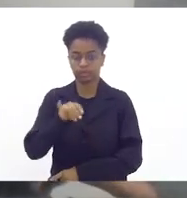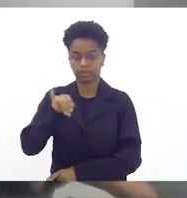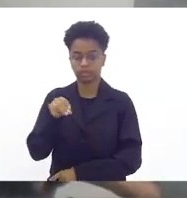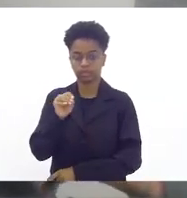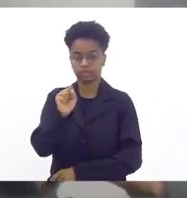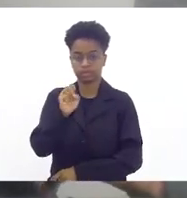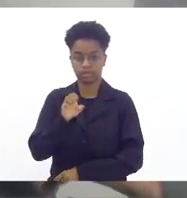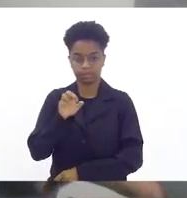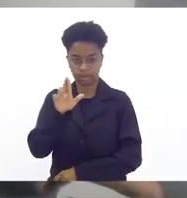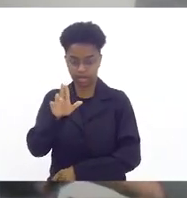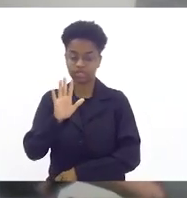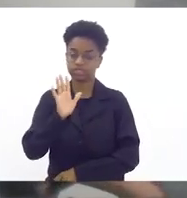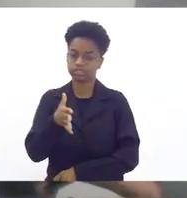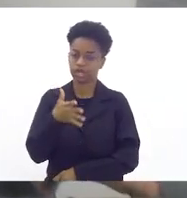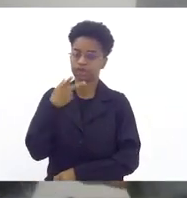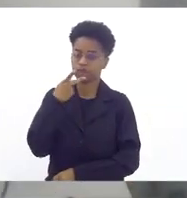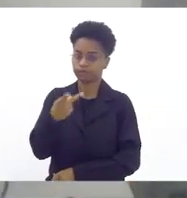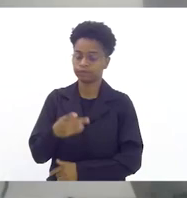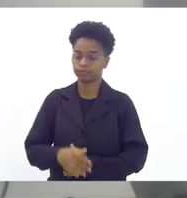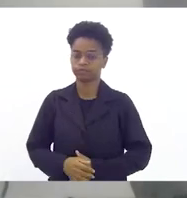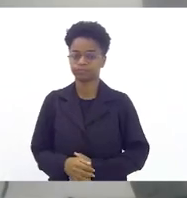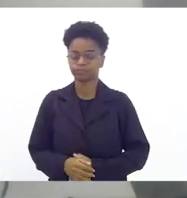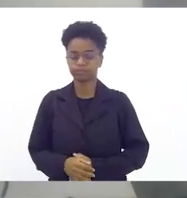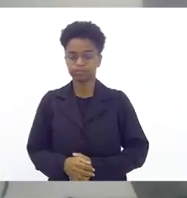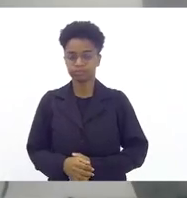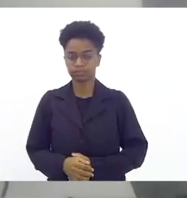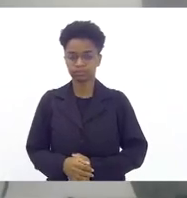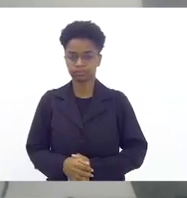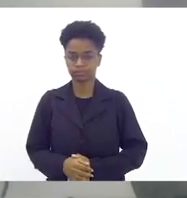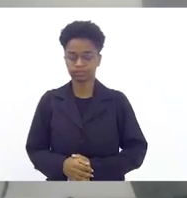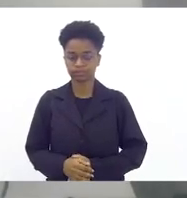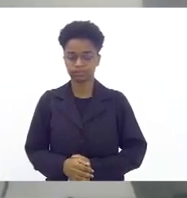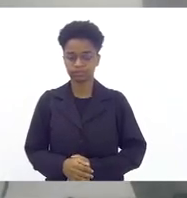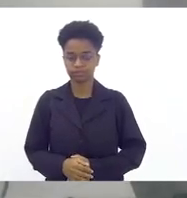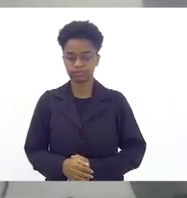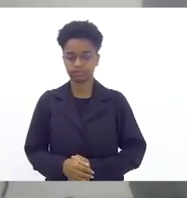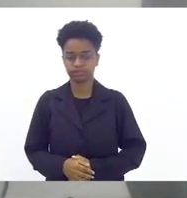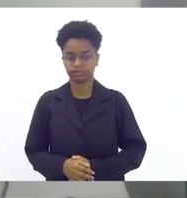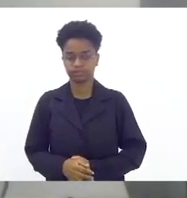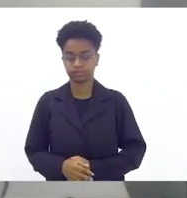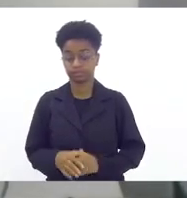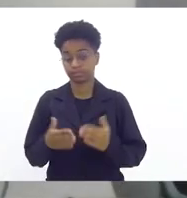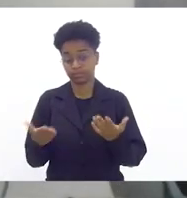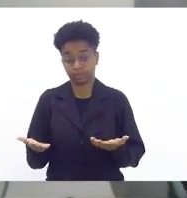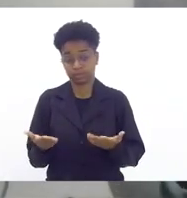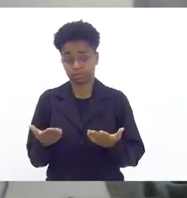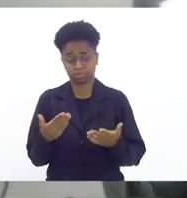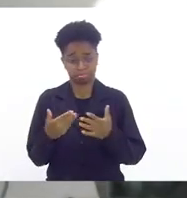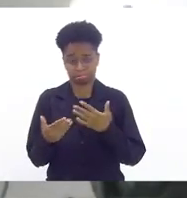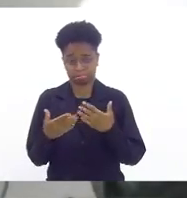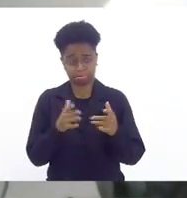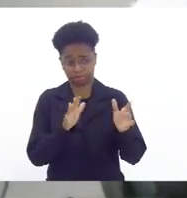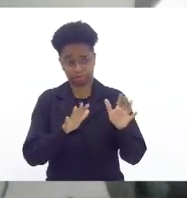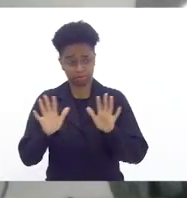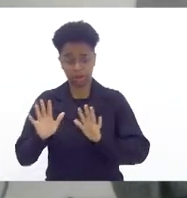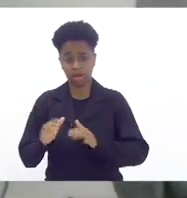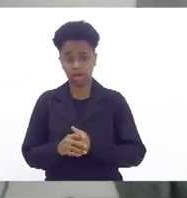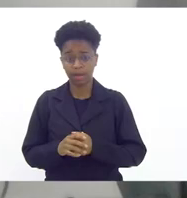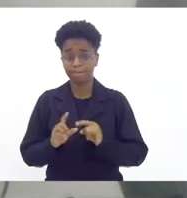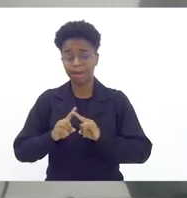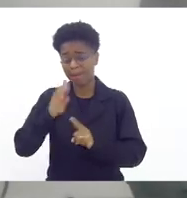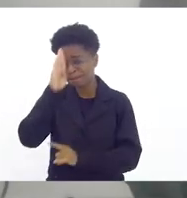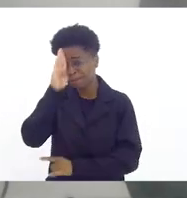parceiro, já fez menção. Então, mesmo independente de tudo, é fundamental